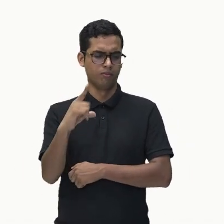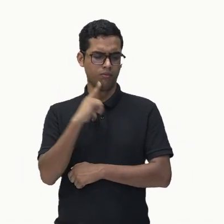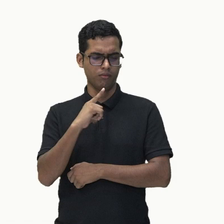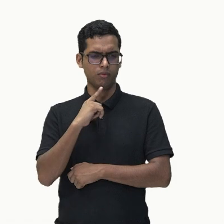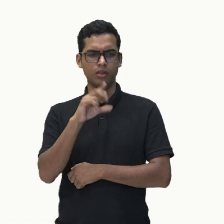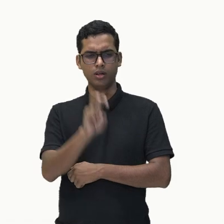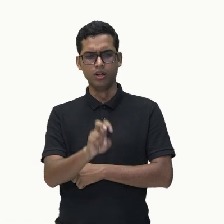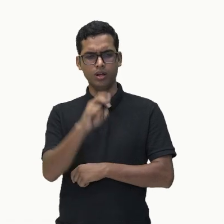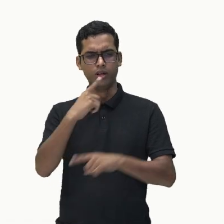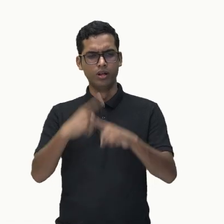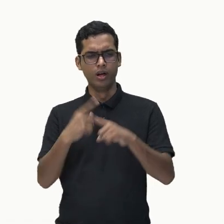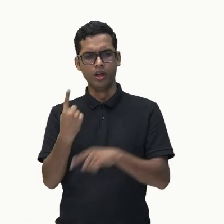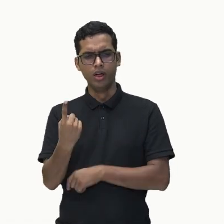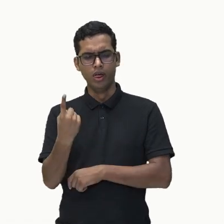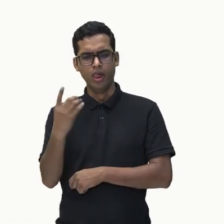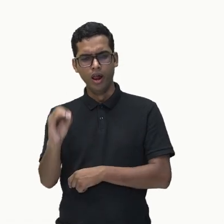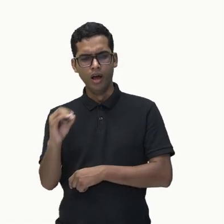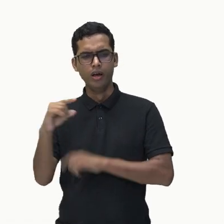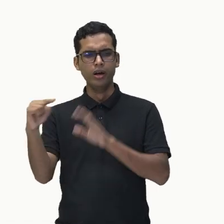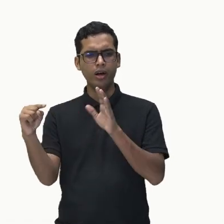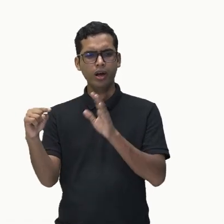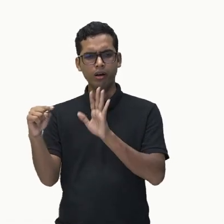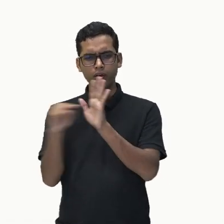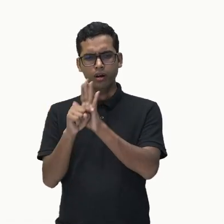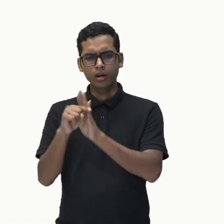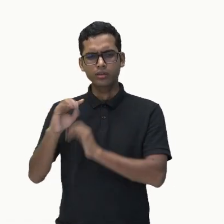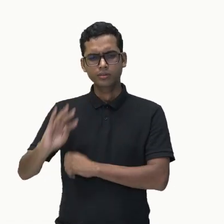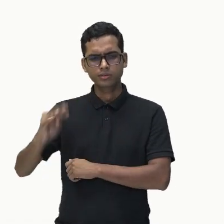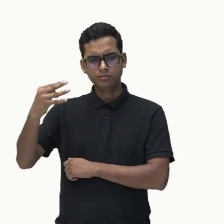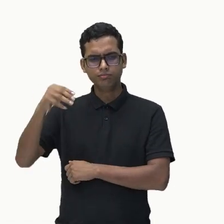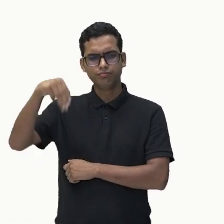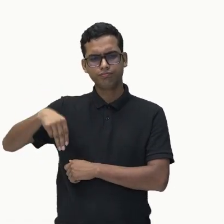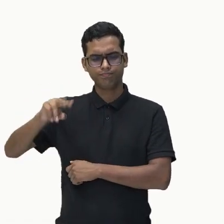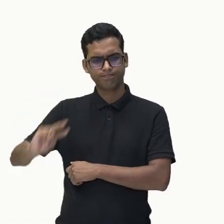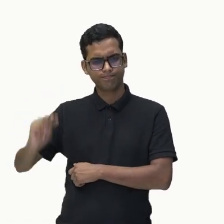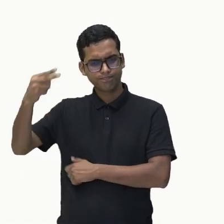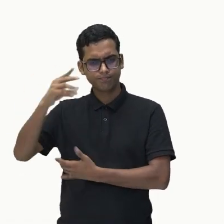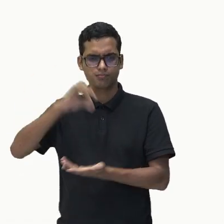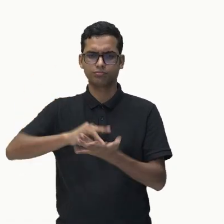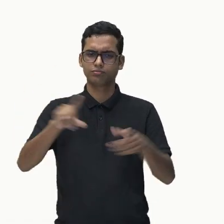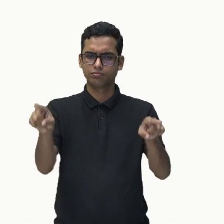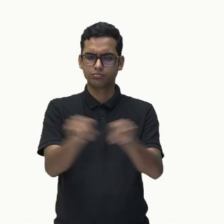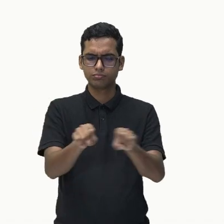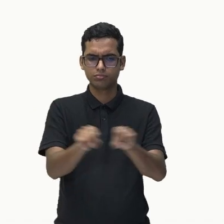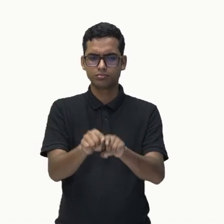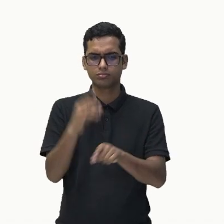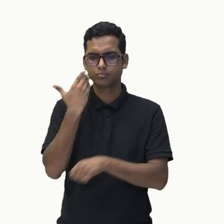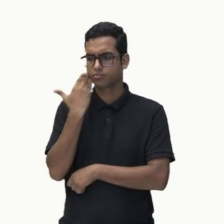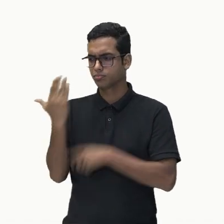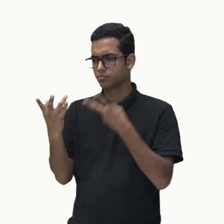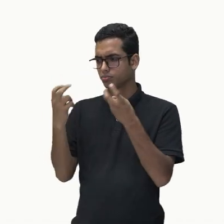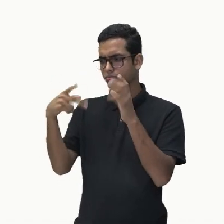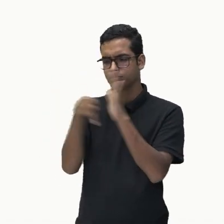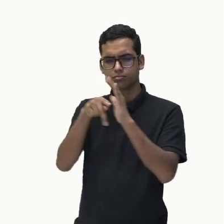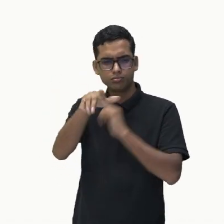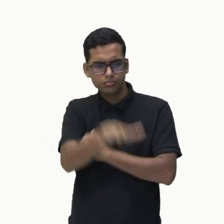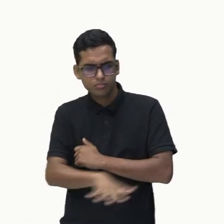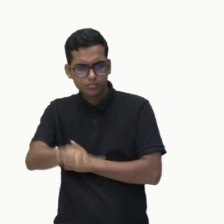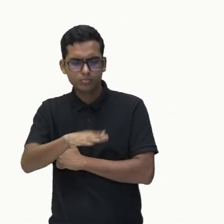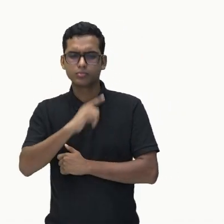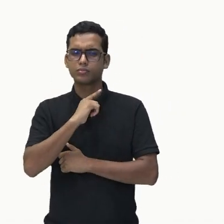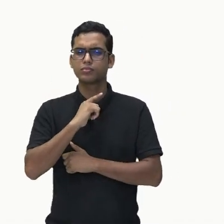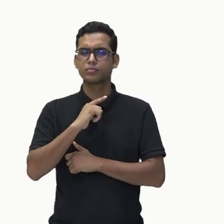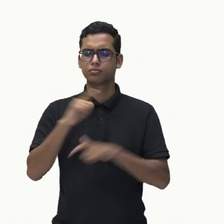vale 5 vezes 10 a menos 4 metros quadrados. Veja que é uma área